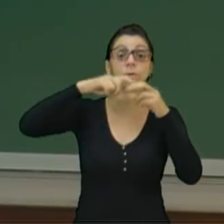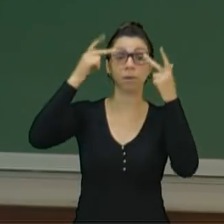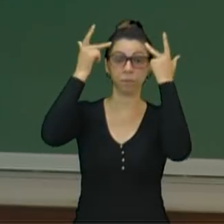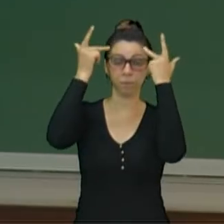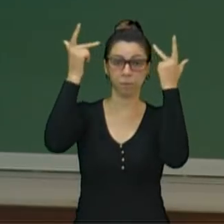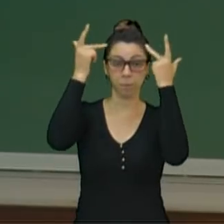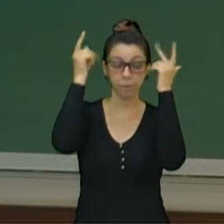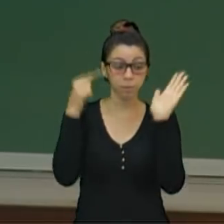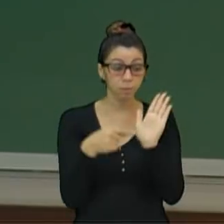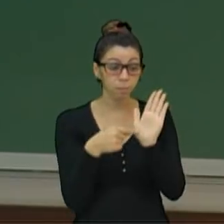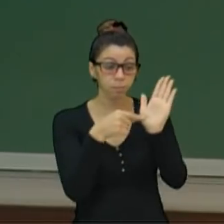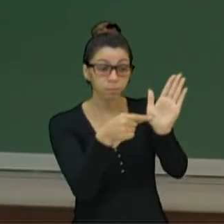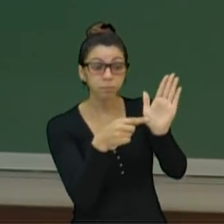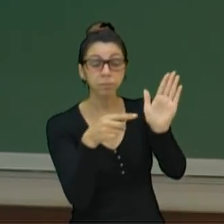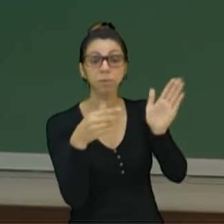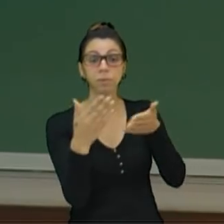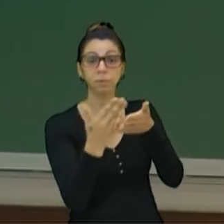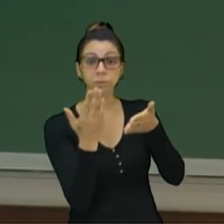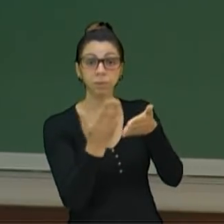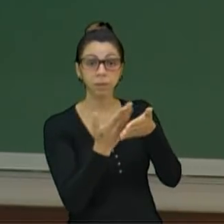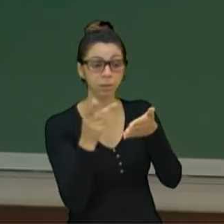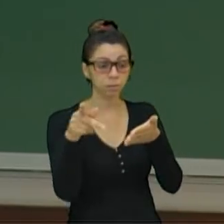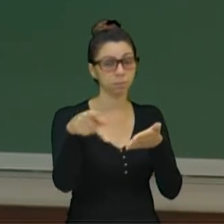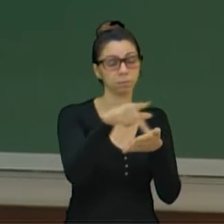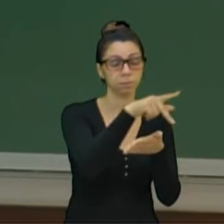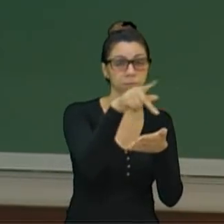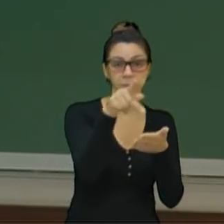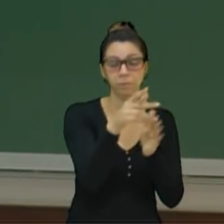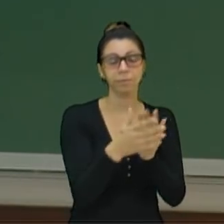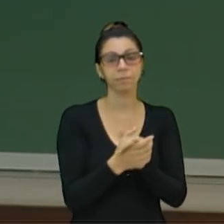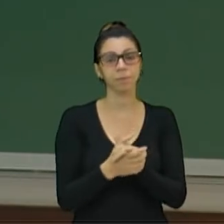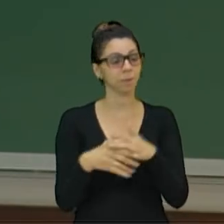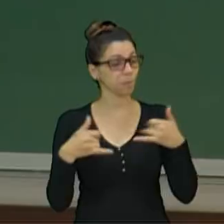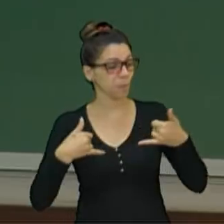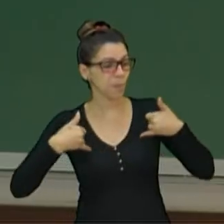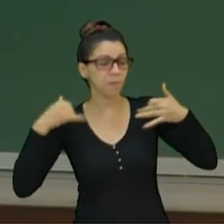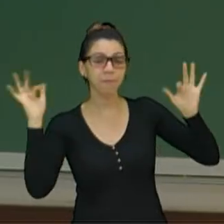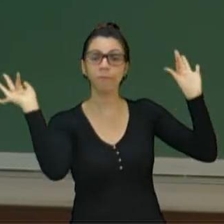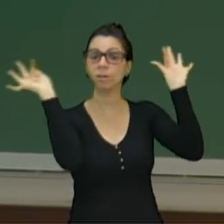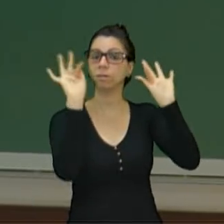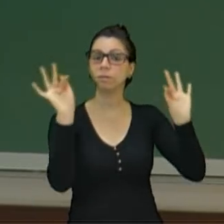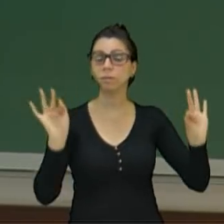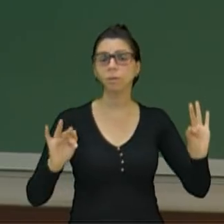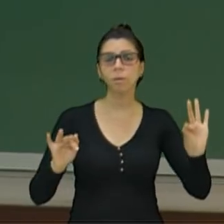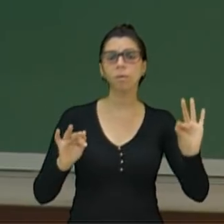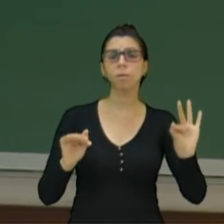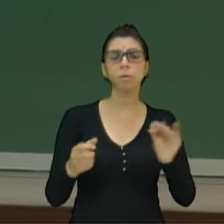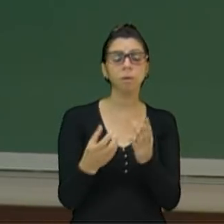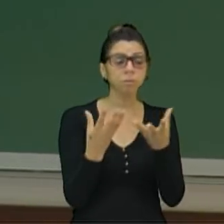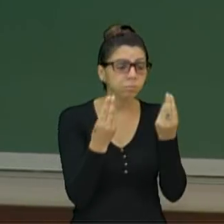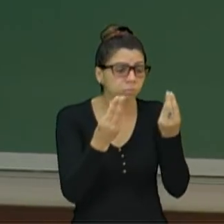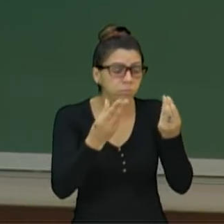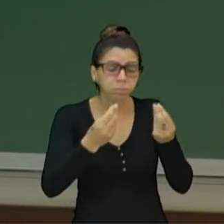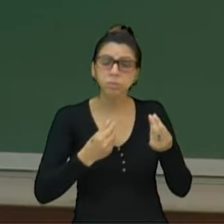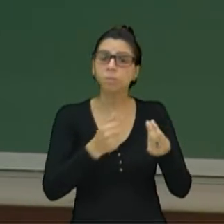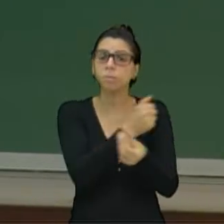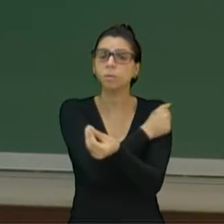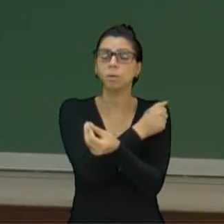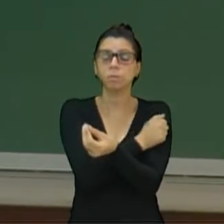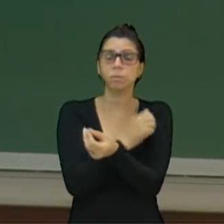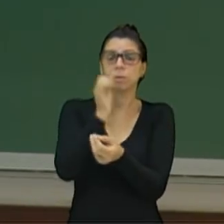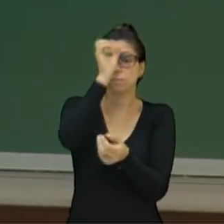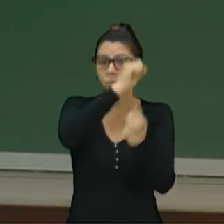esse caderno para o seu professor ou para a sua professora. E ele vai ficar tão orgulhoso, tão feliz. Olha quanta coisa o meu aluno